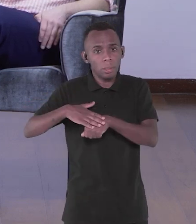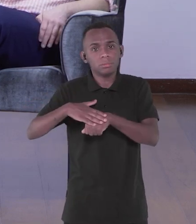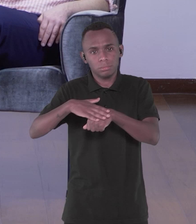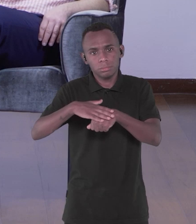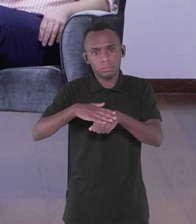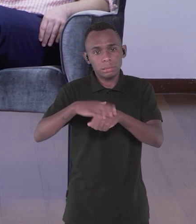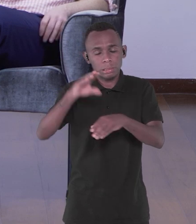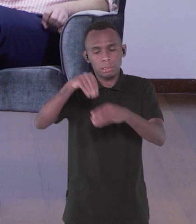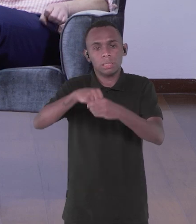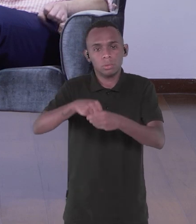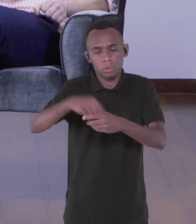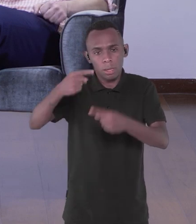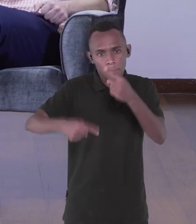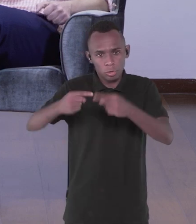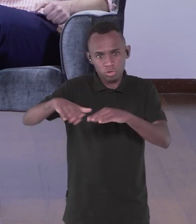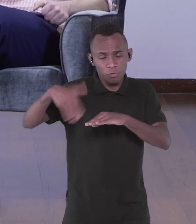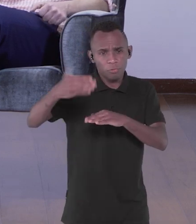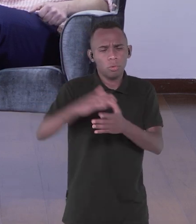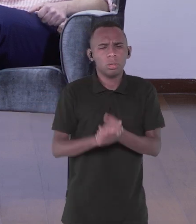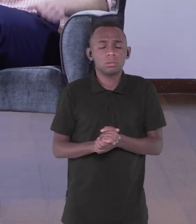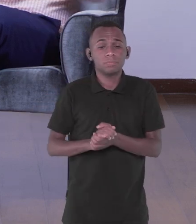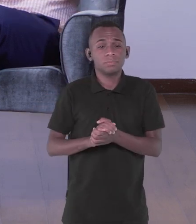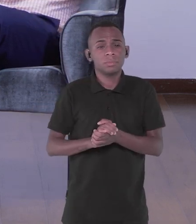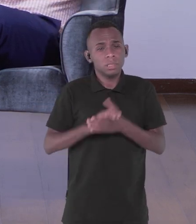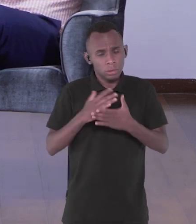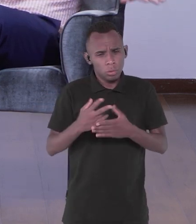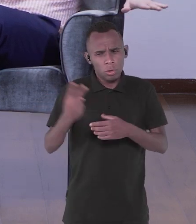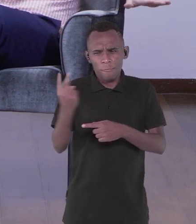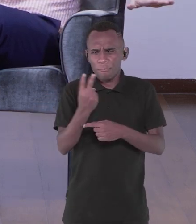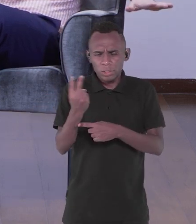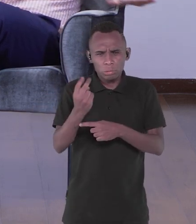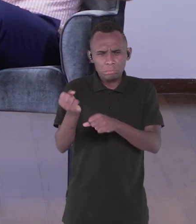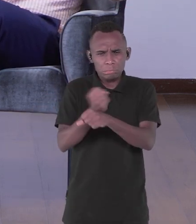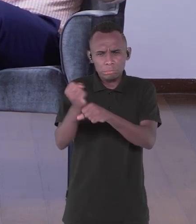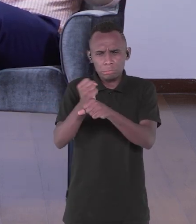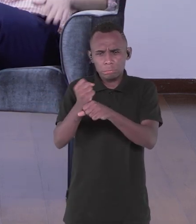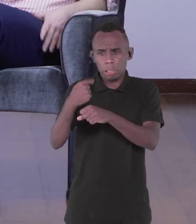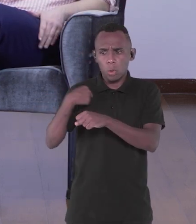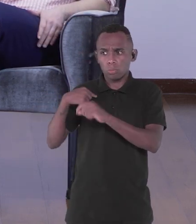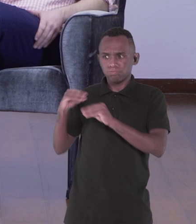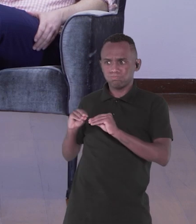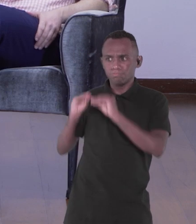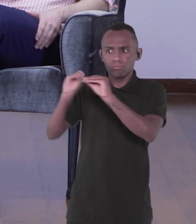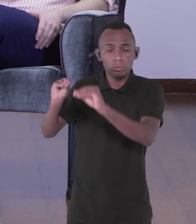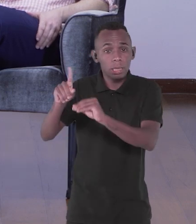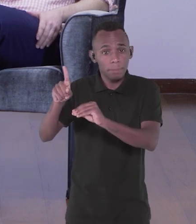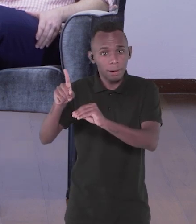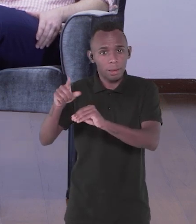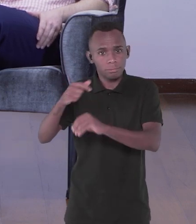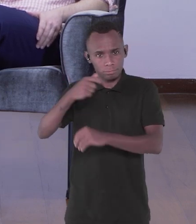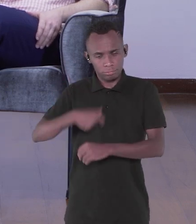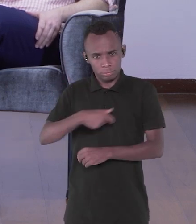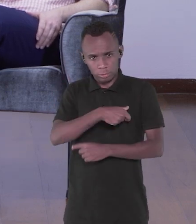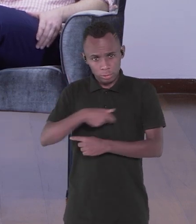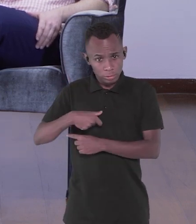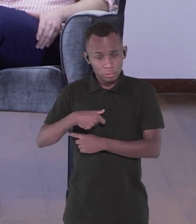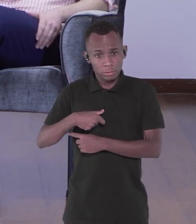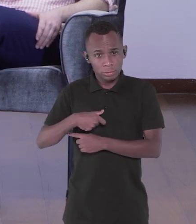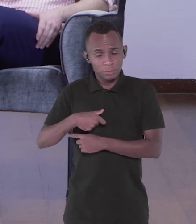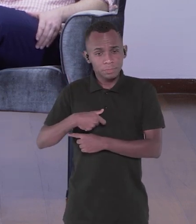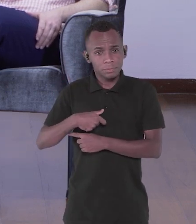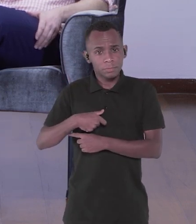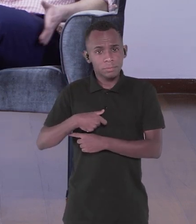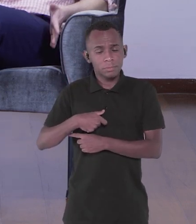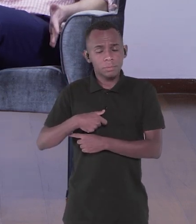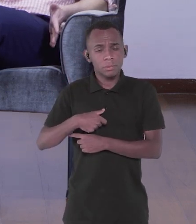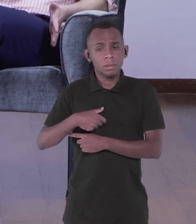na política externa. Eu fui para lá há 22 anos, eu brinco que eu era bem pequenininho, há 22 anos, e